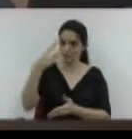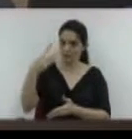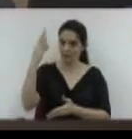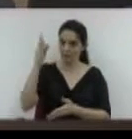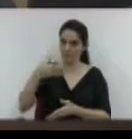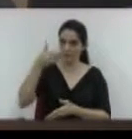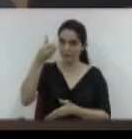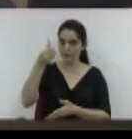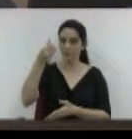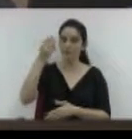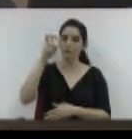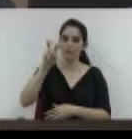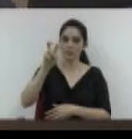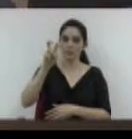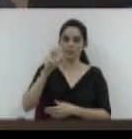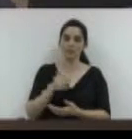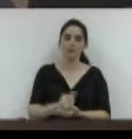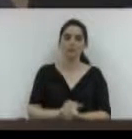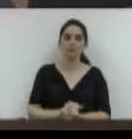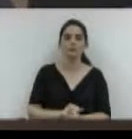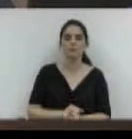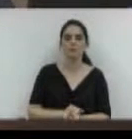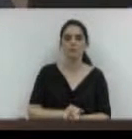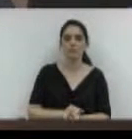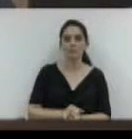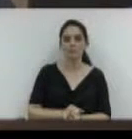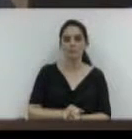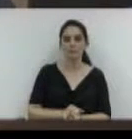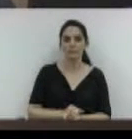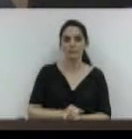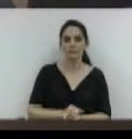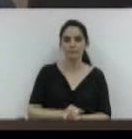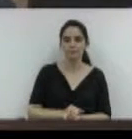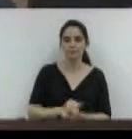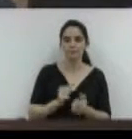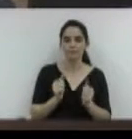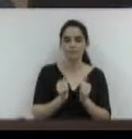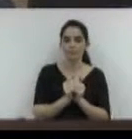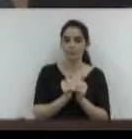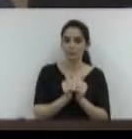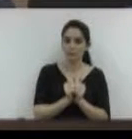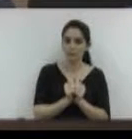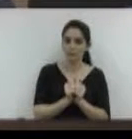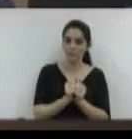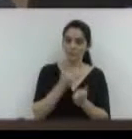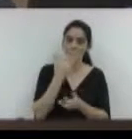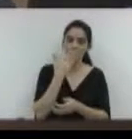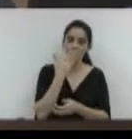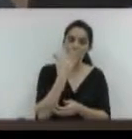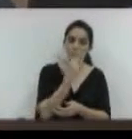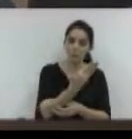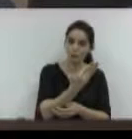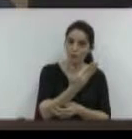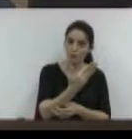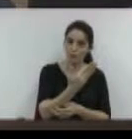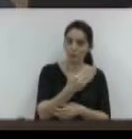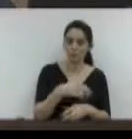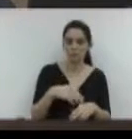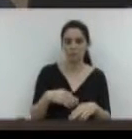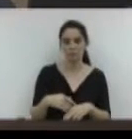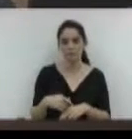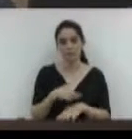63/65, bem como requereu a juntada de documento intitulado Requerimento sobre fatos que